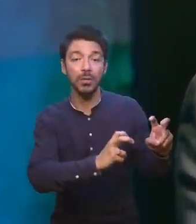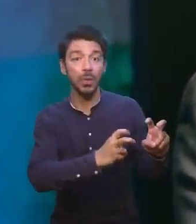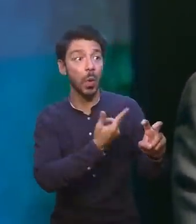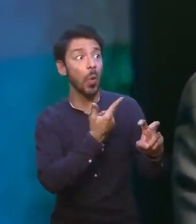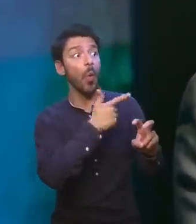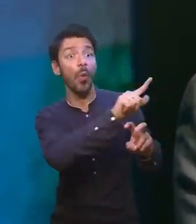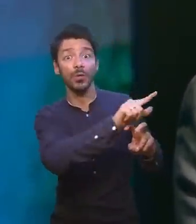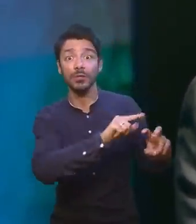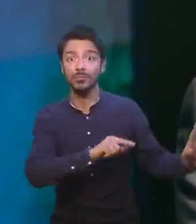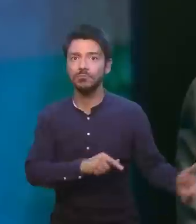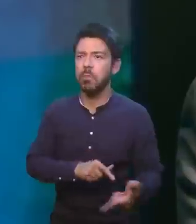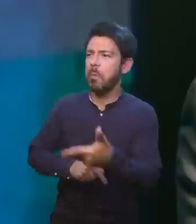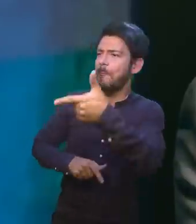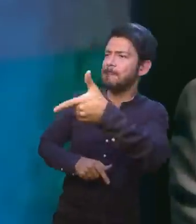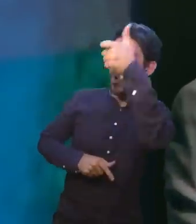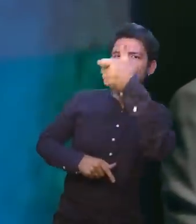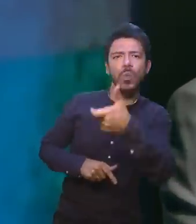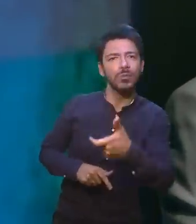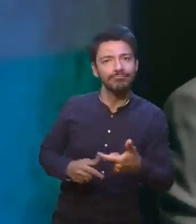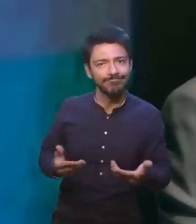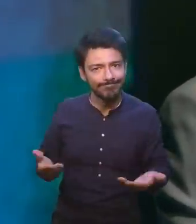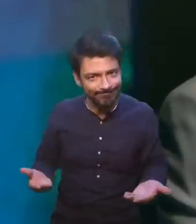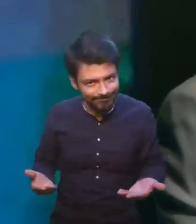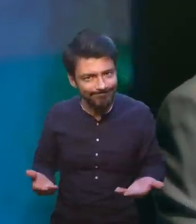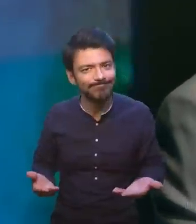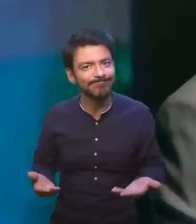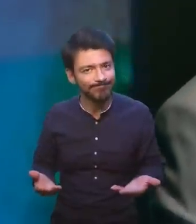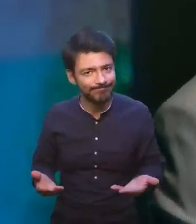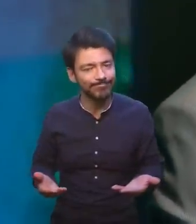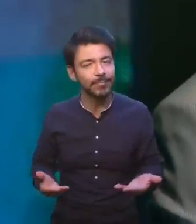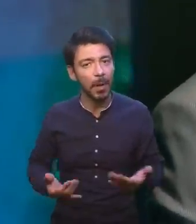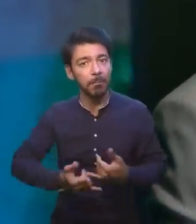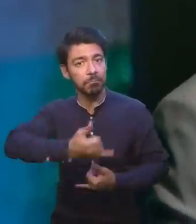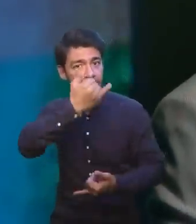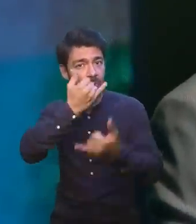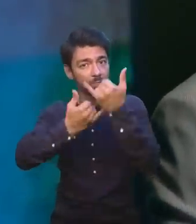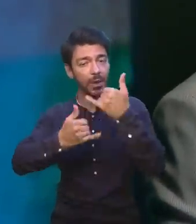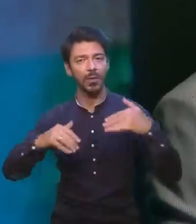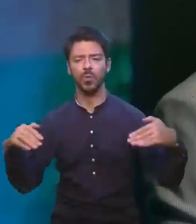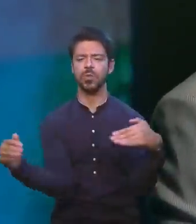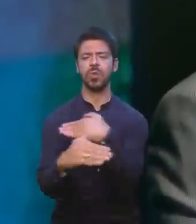de violência, de agressividade e, às vezes, até de homicídio. Trânsito.